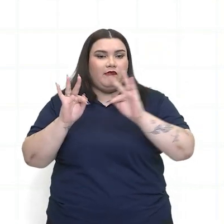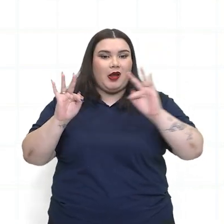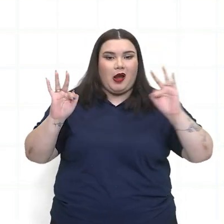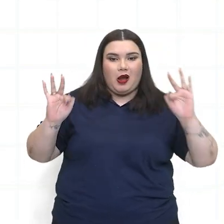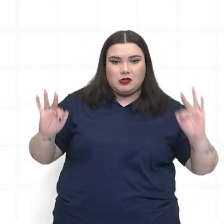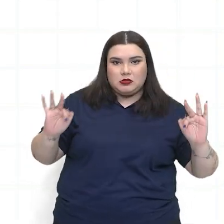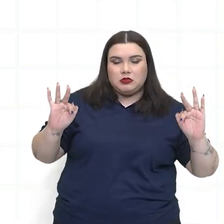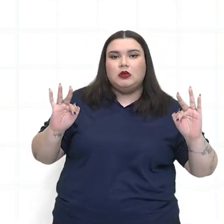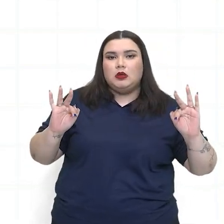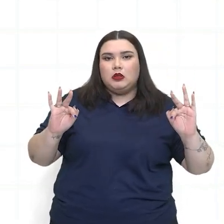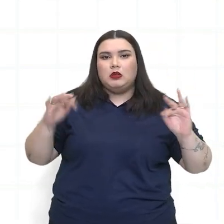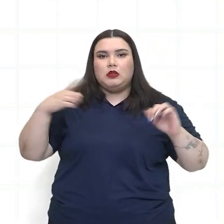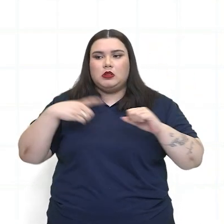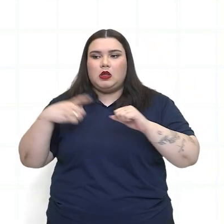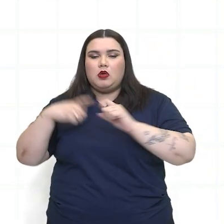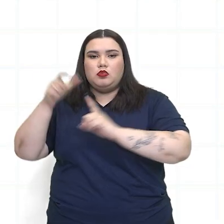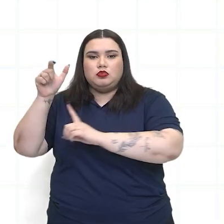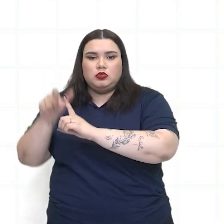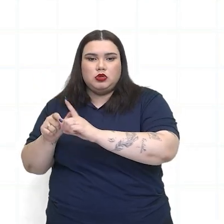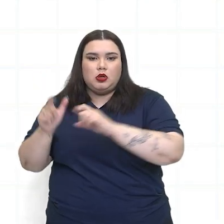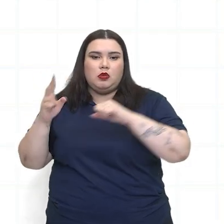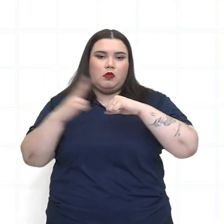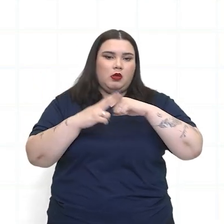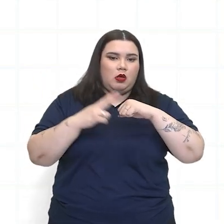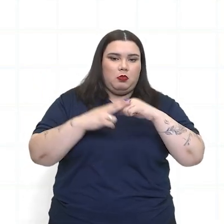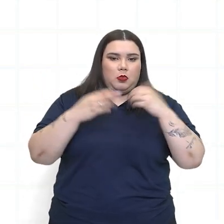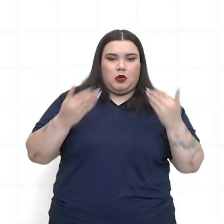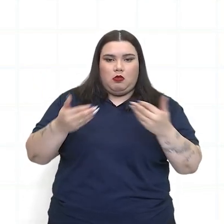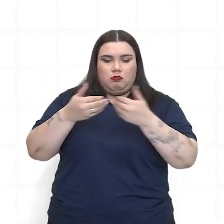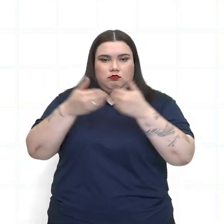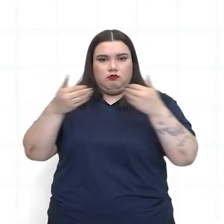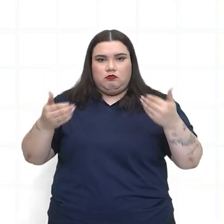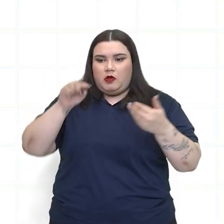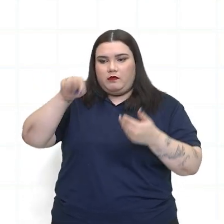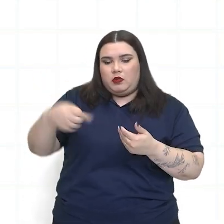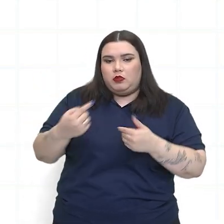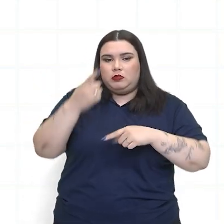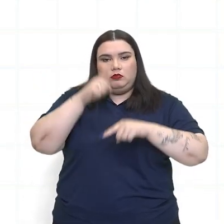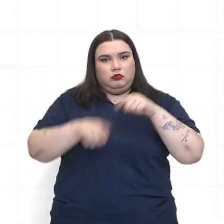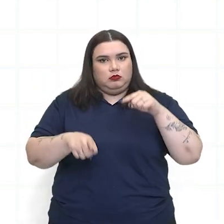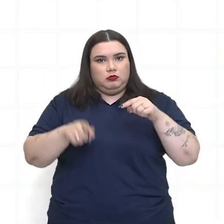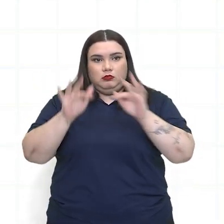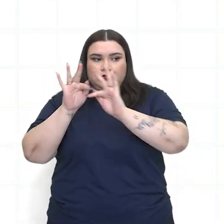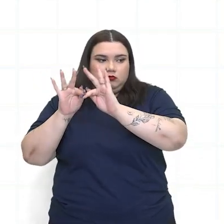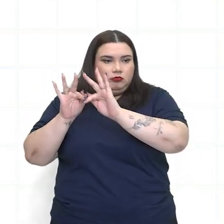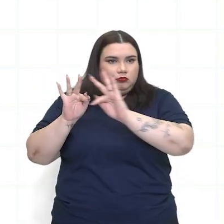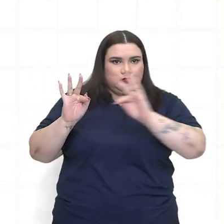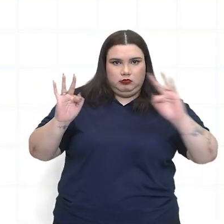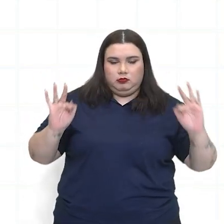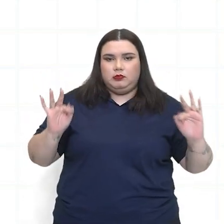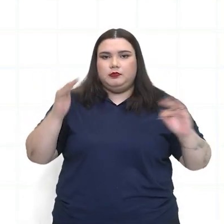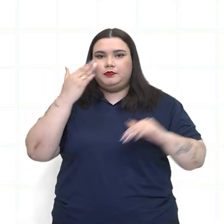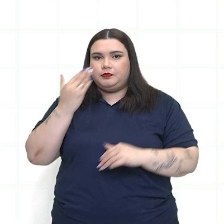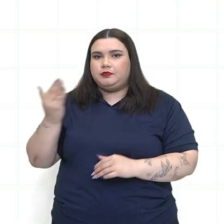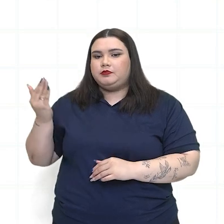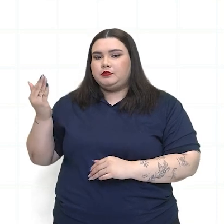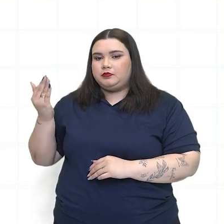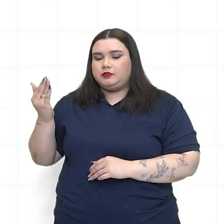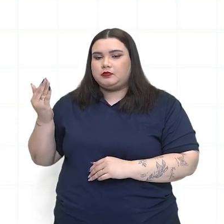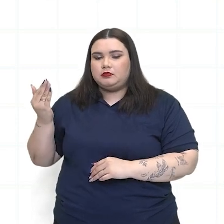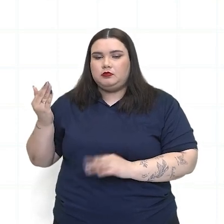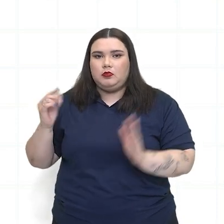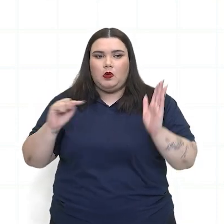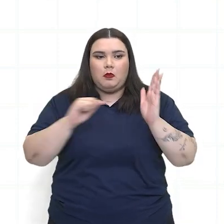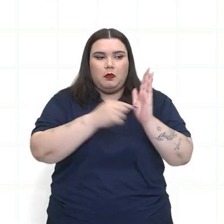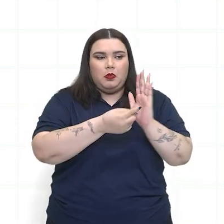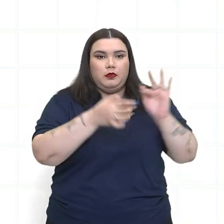do seu verbo. Então, este uso aqui incorreto e o uso correto. Essa grande macieira não está dando frutos. E observe o